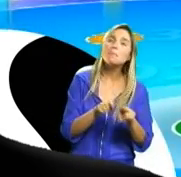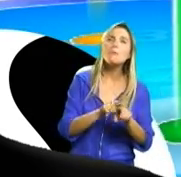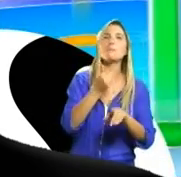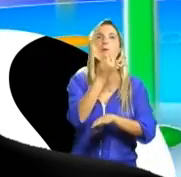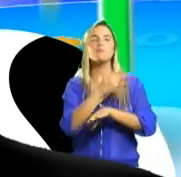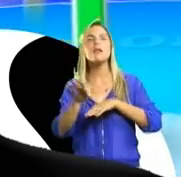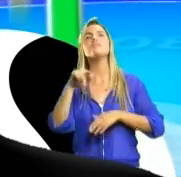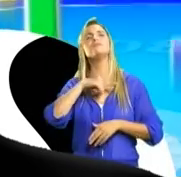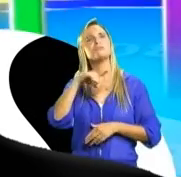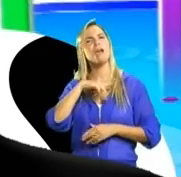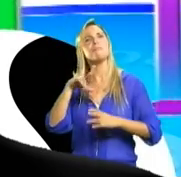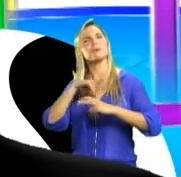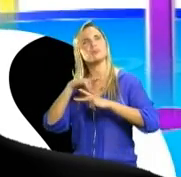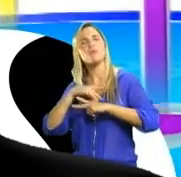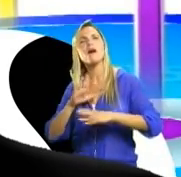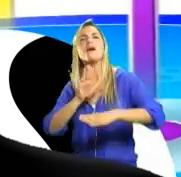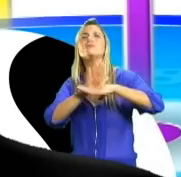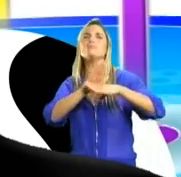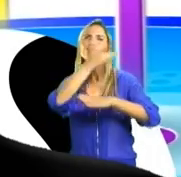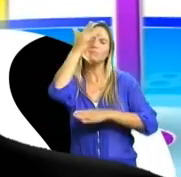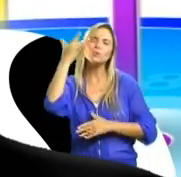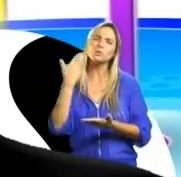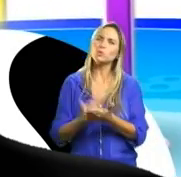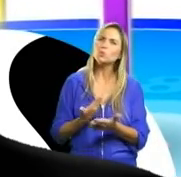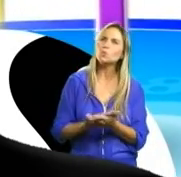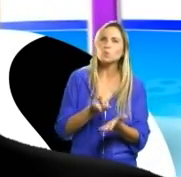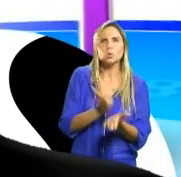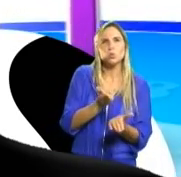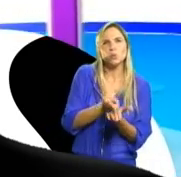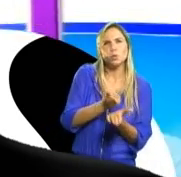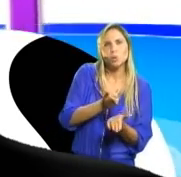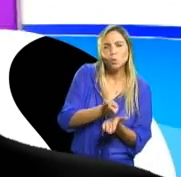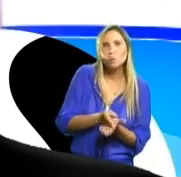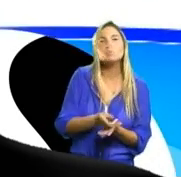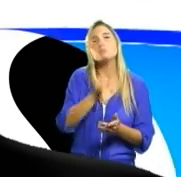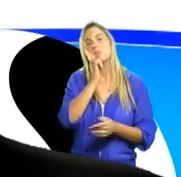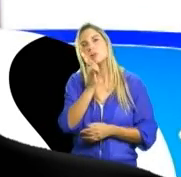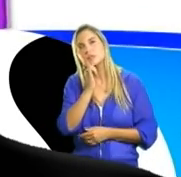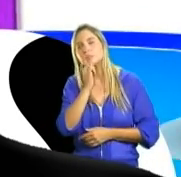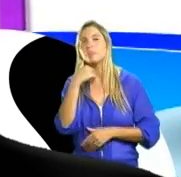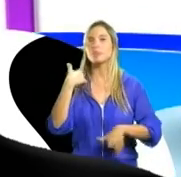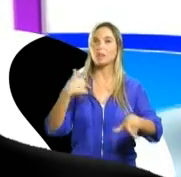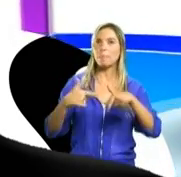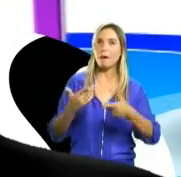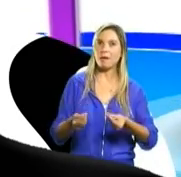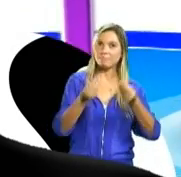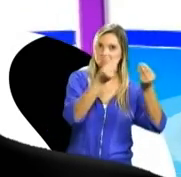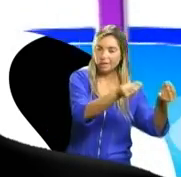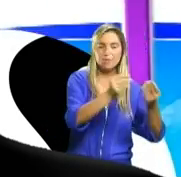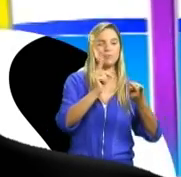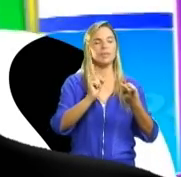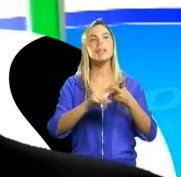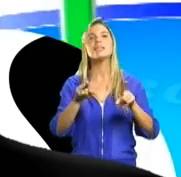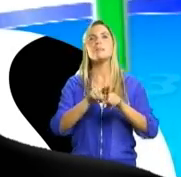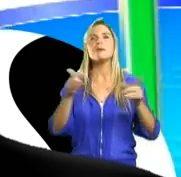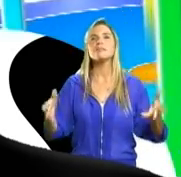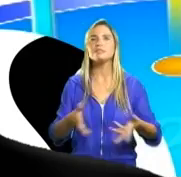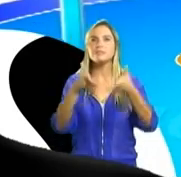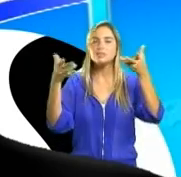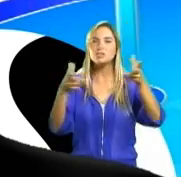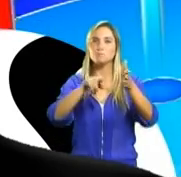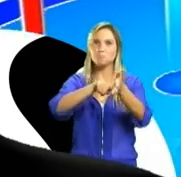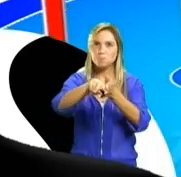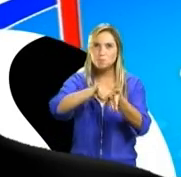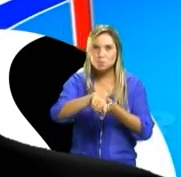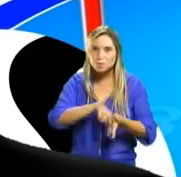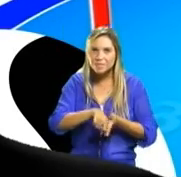programas próprios que incentivam a permanência do aluno no ensino superior, como Bolsa Trabalho e o Programa de Incentivo Acadêmico e Bolsas